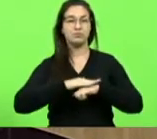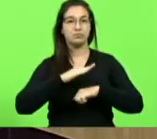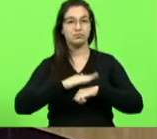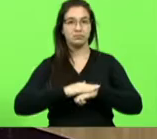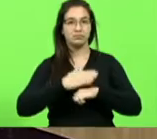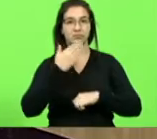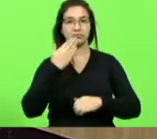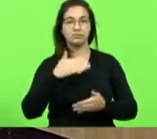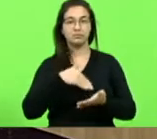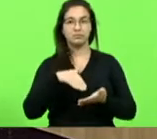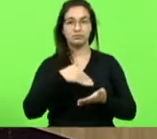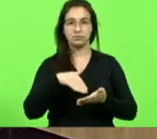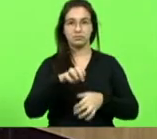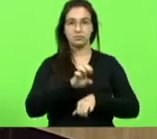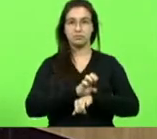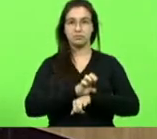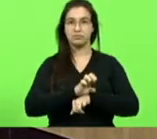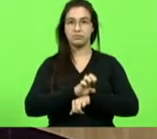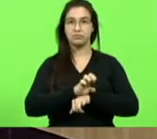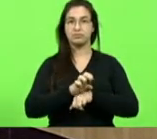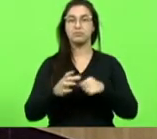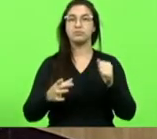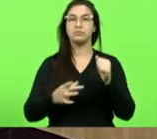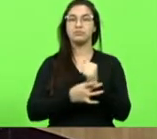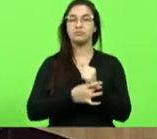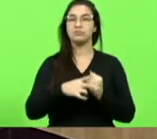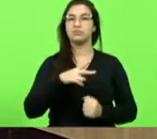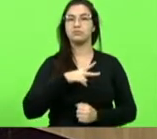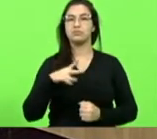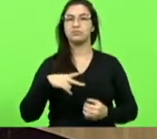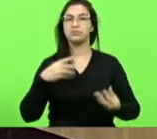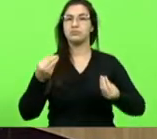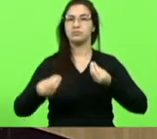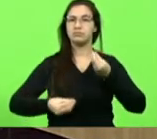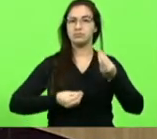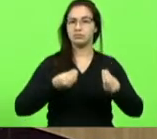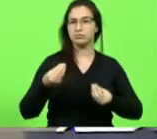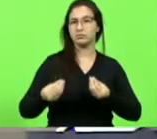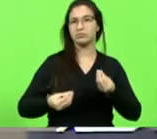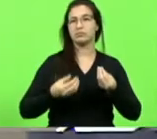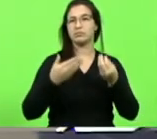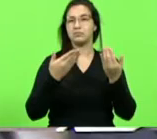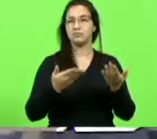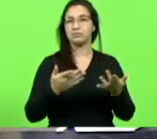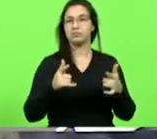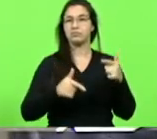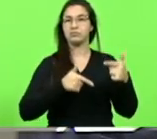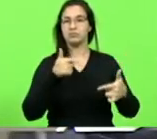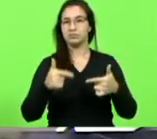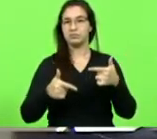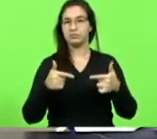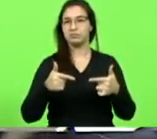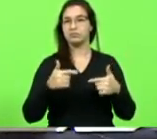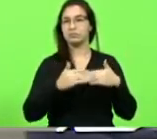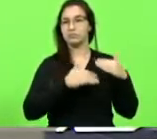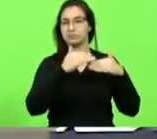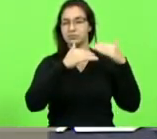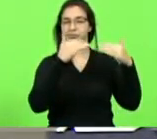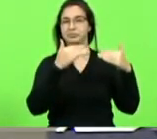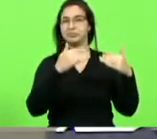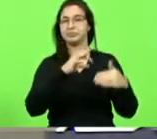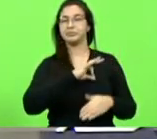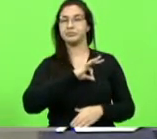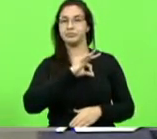secretário de Estado da Segurança Pública informações acerca do plano de carreira e progressão funcional da Polícia Militar de Santa Catarina, em